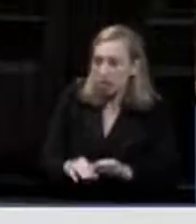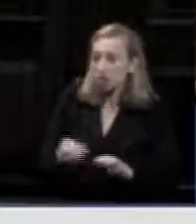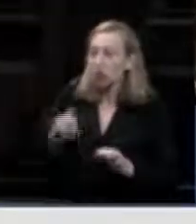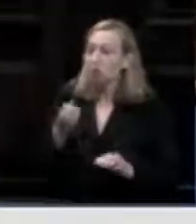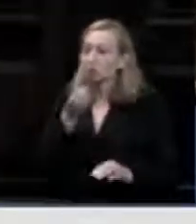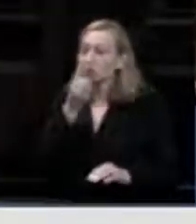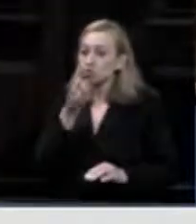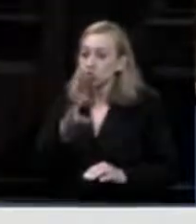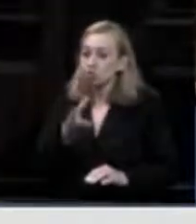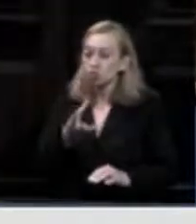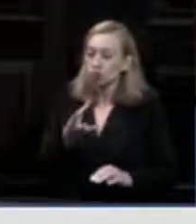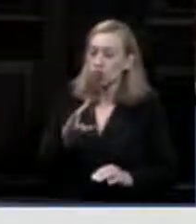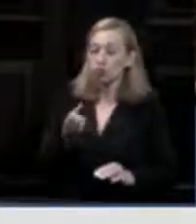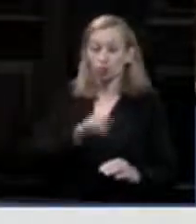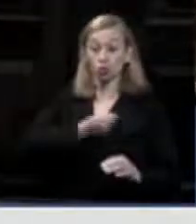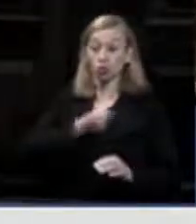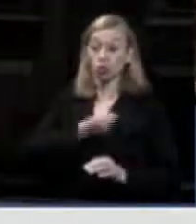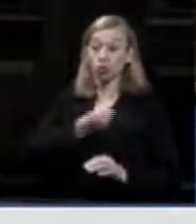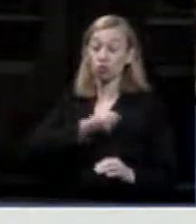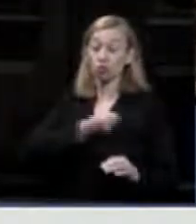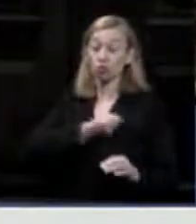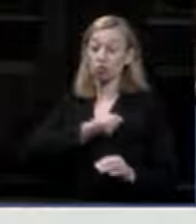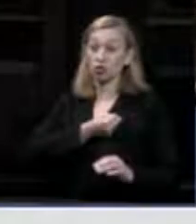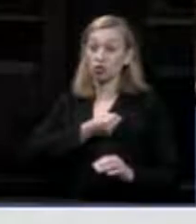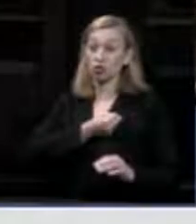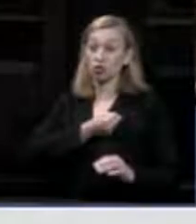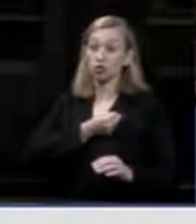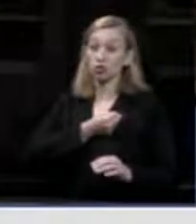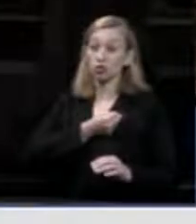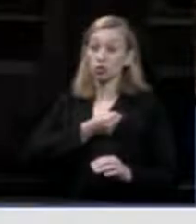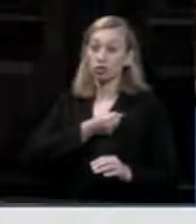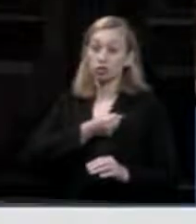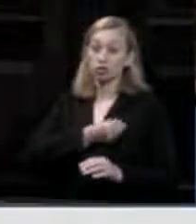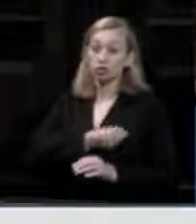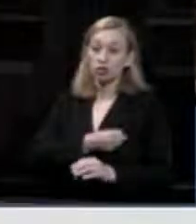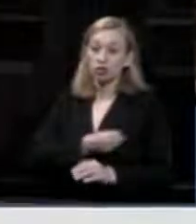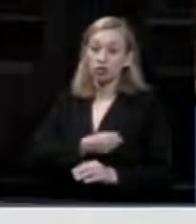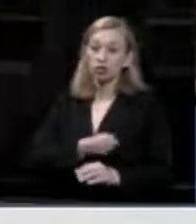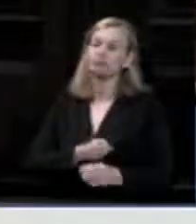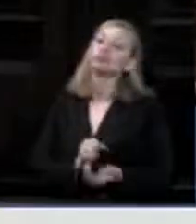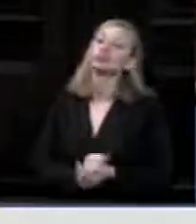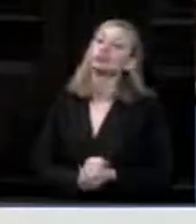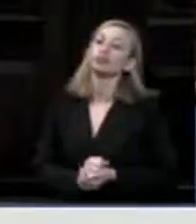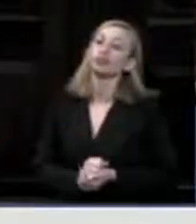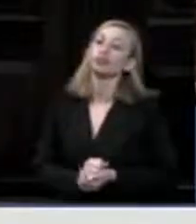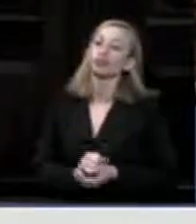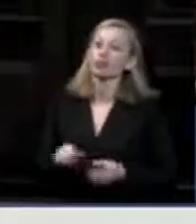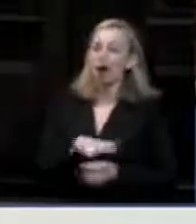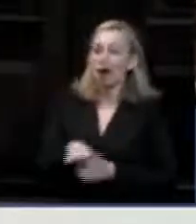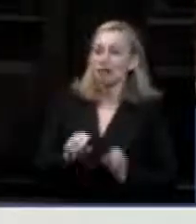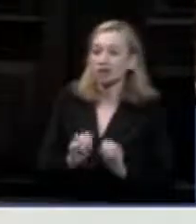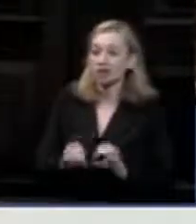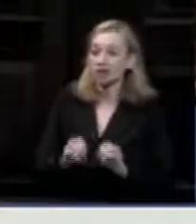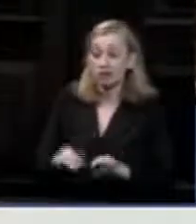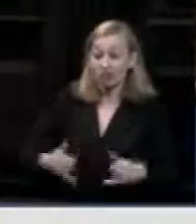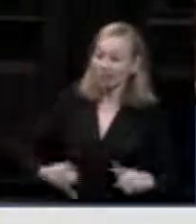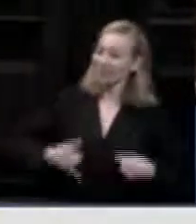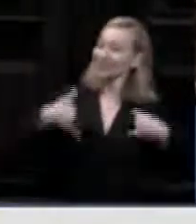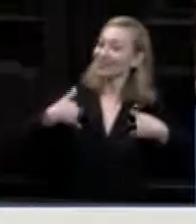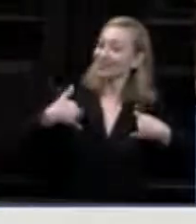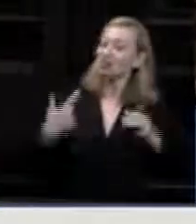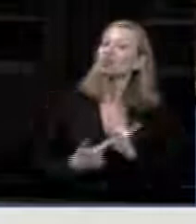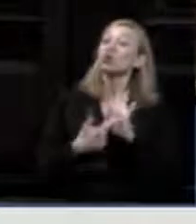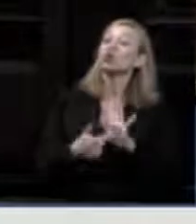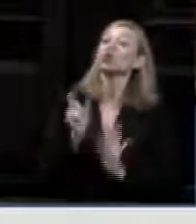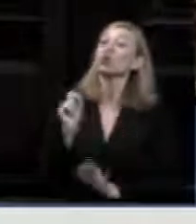séries iniciais, como ficou acima da meta em 1 ponto percentual. Isso é motivo de orgulho e de demonstração